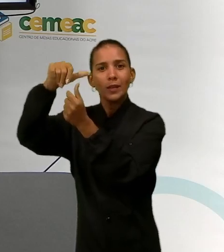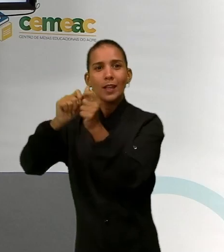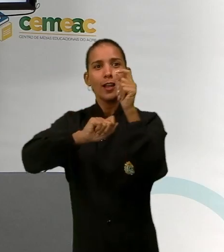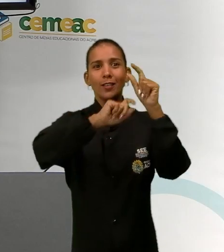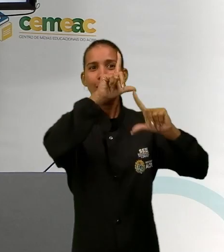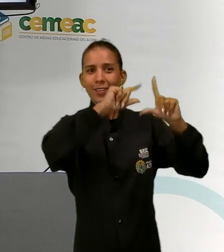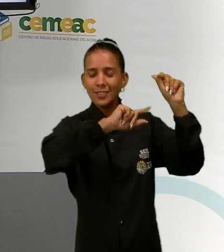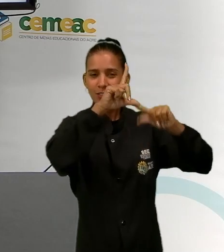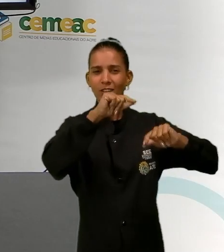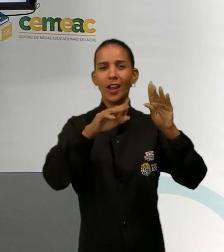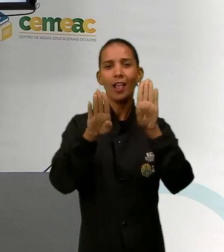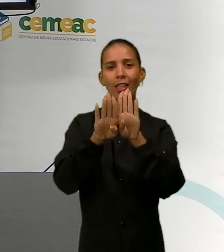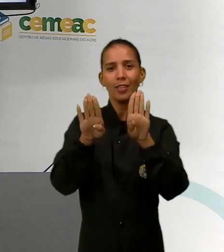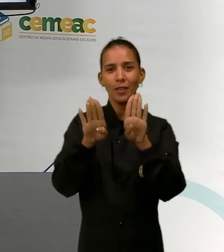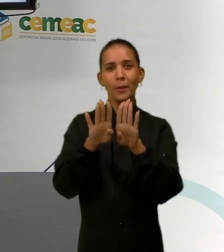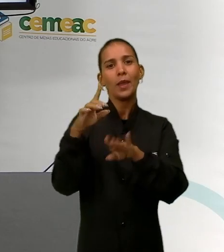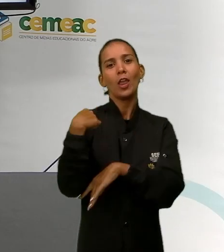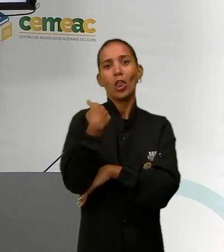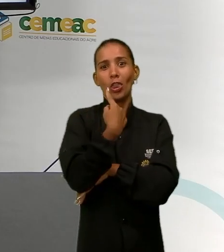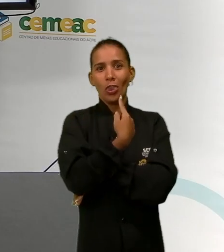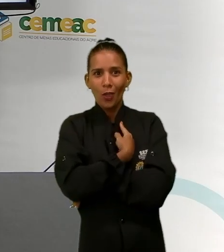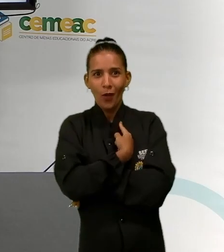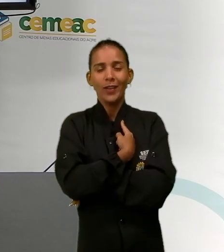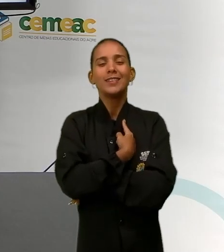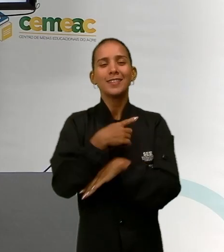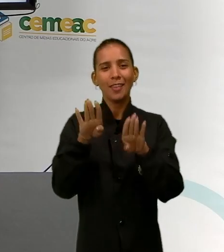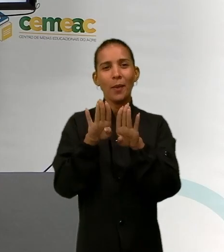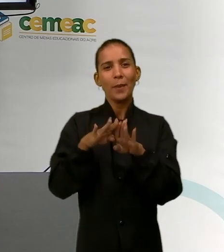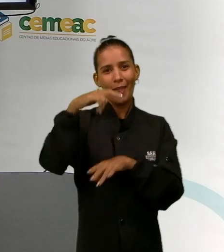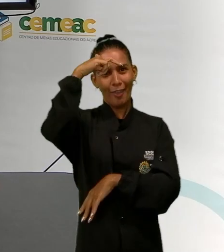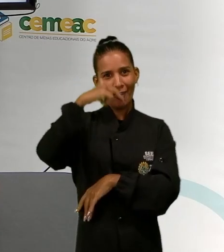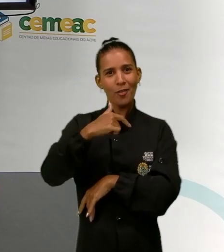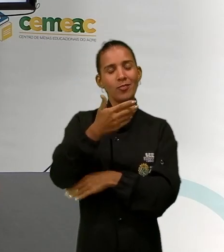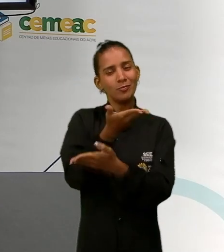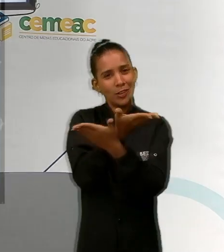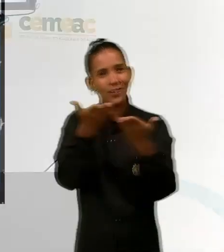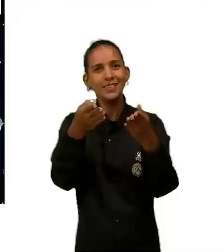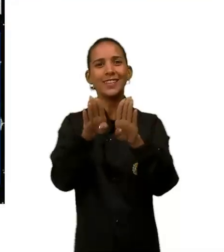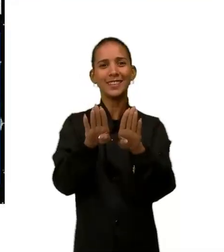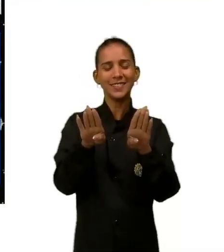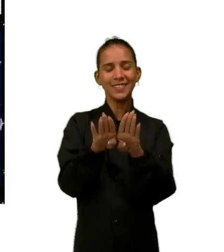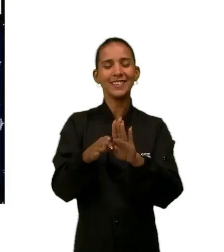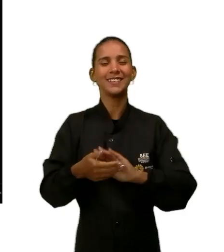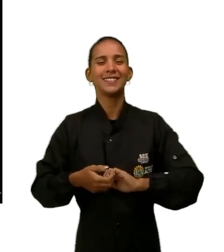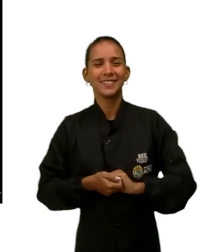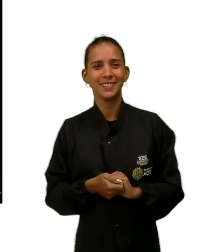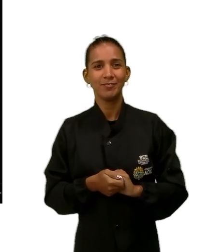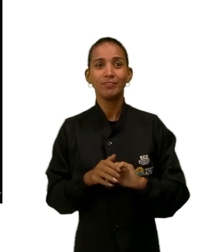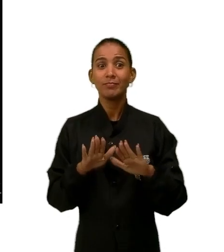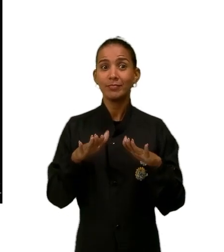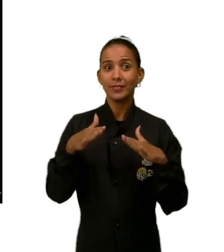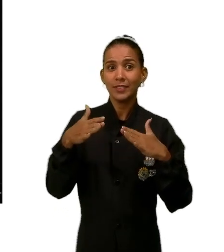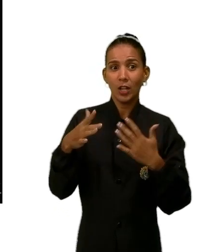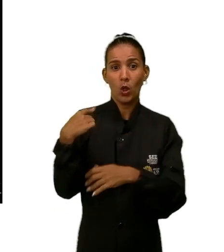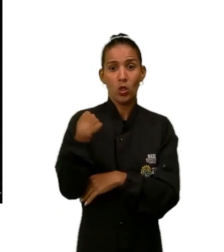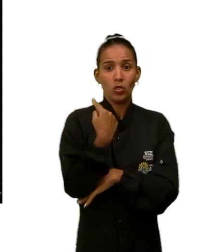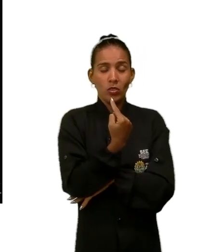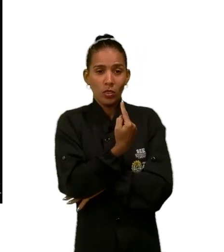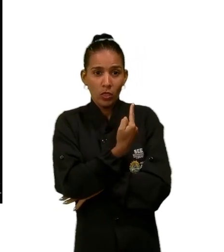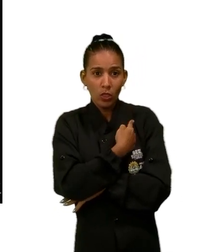né? E, inclusive, eu e você, caro aluno. Então, ó, nós somos